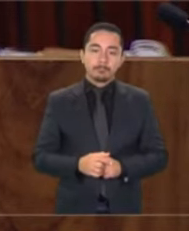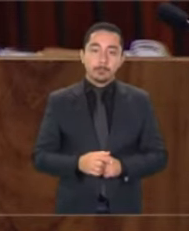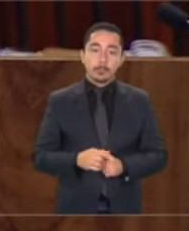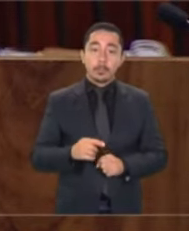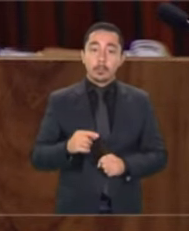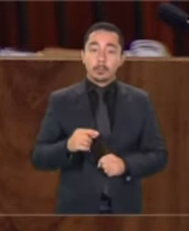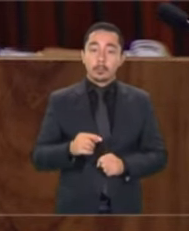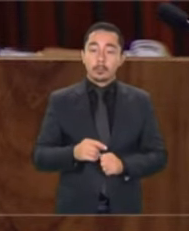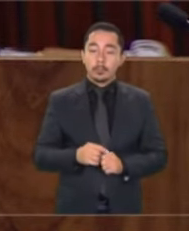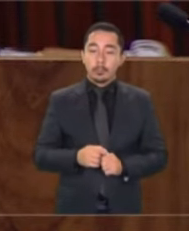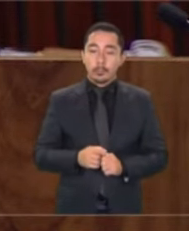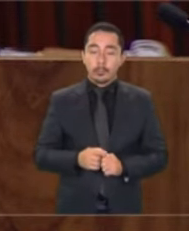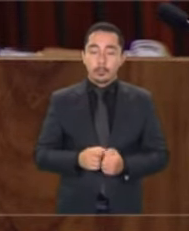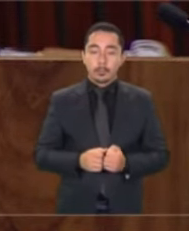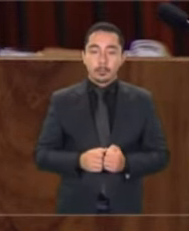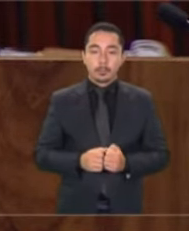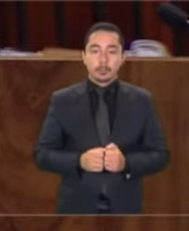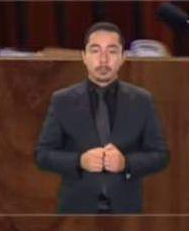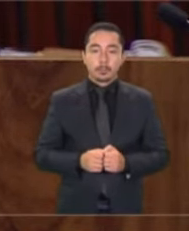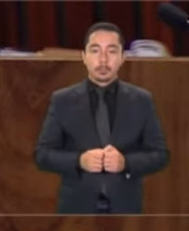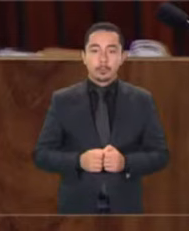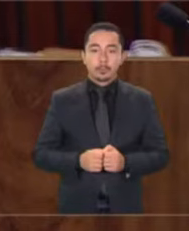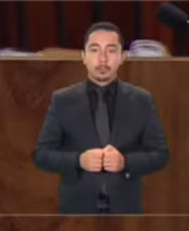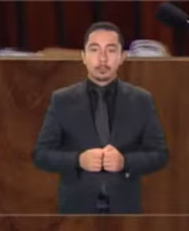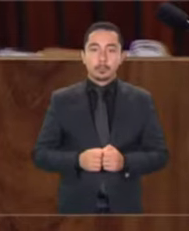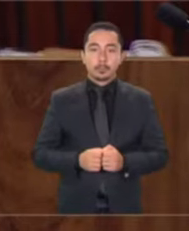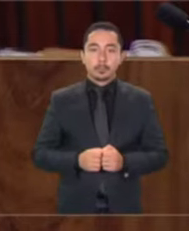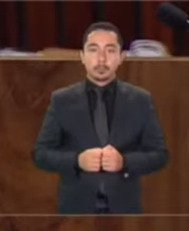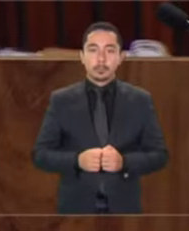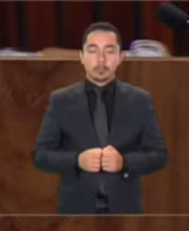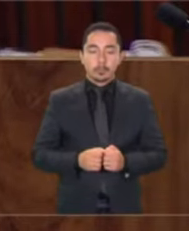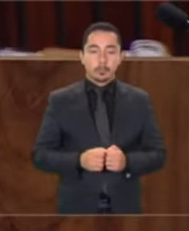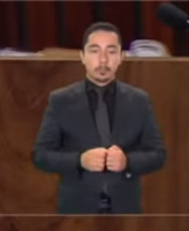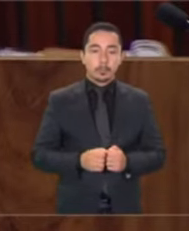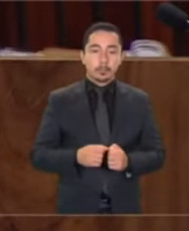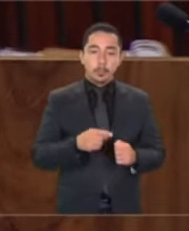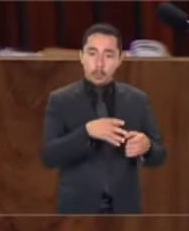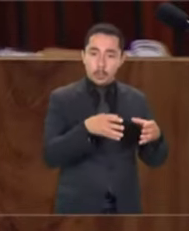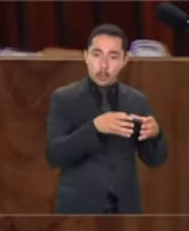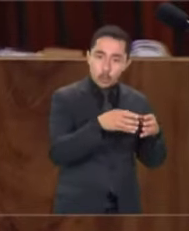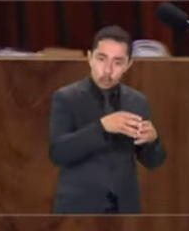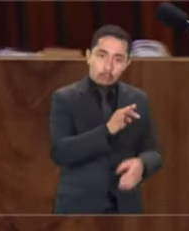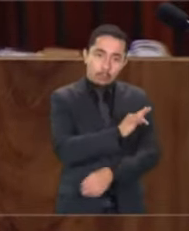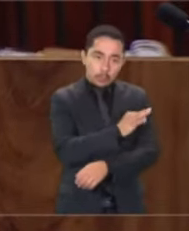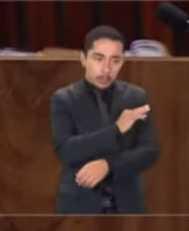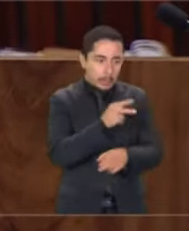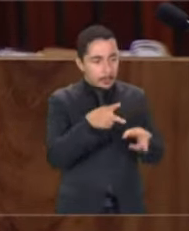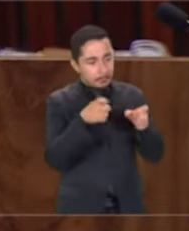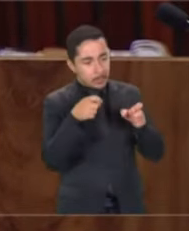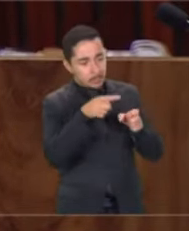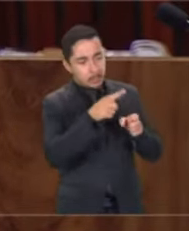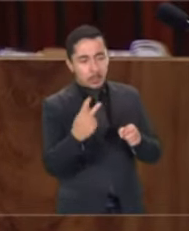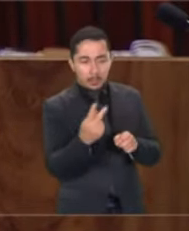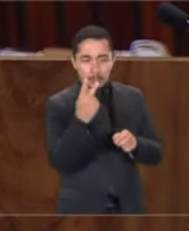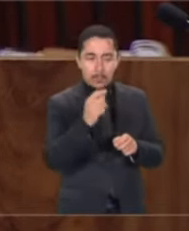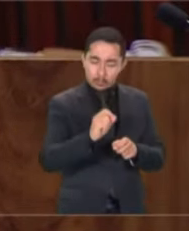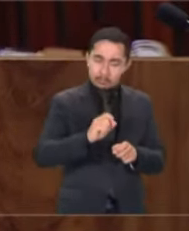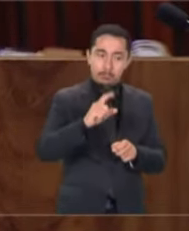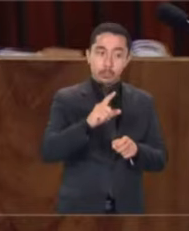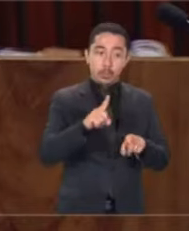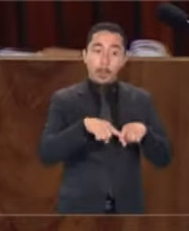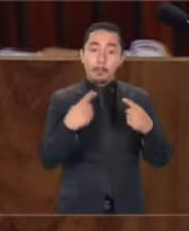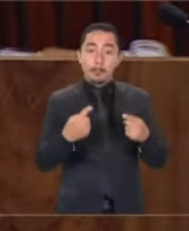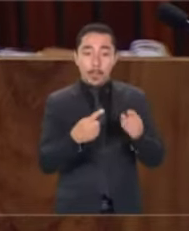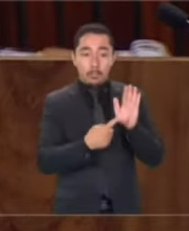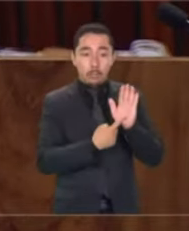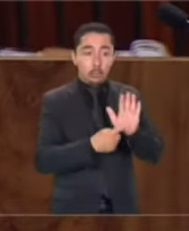unidade técnica, embora tenha reconhecido como pertinente o argumento de duplicidade do valor considerado irregular,